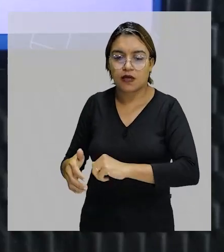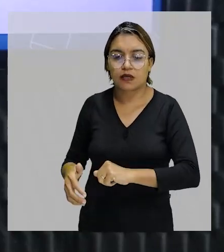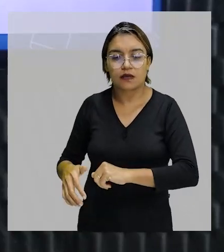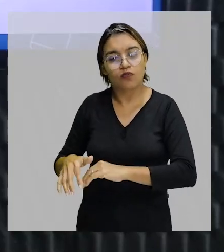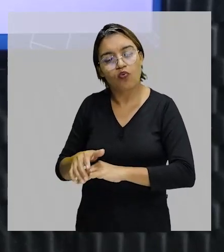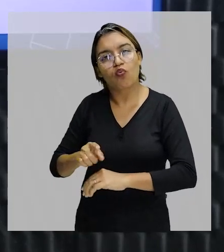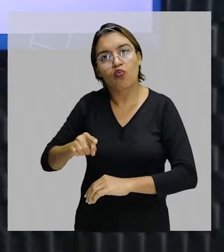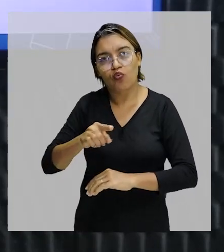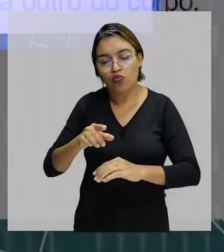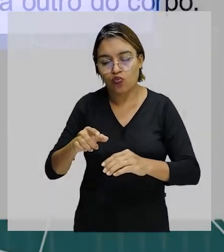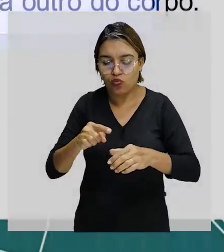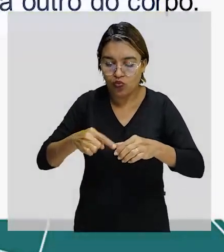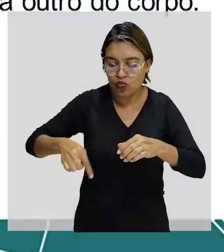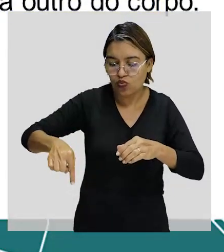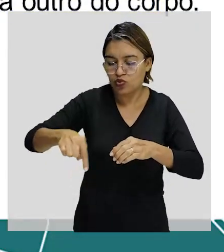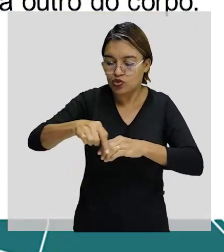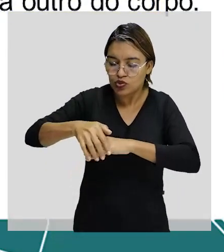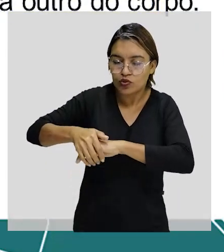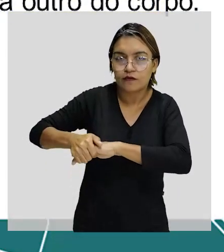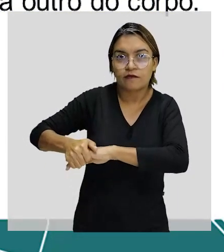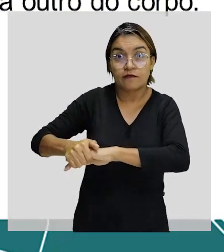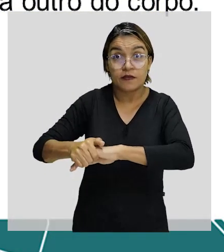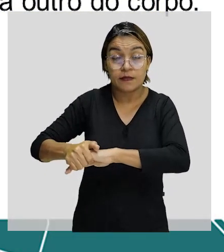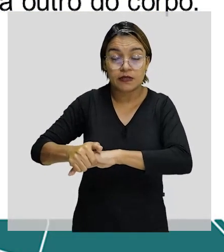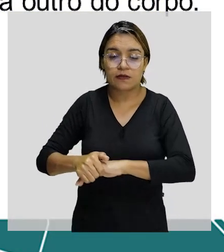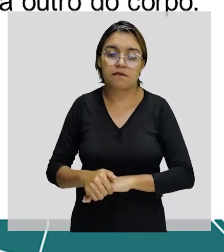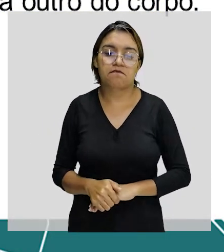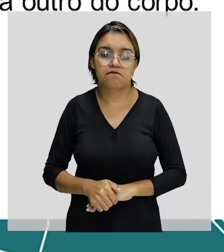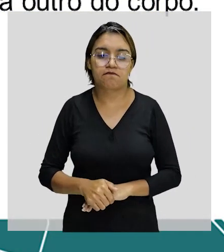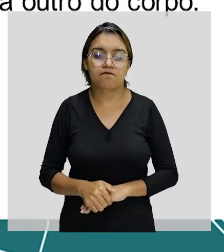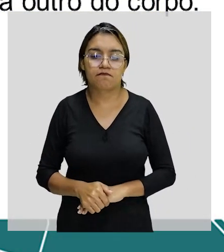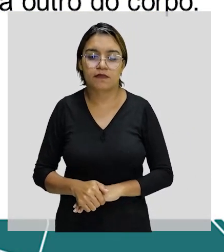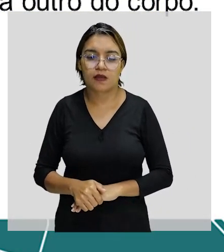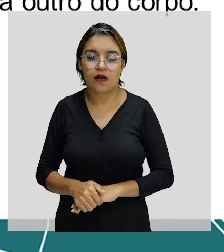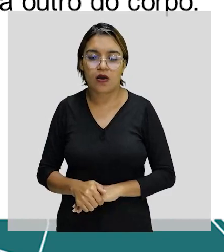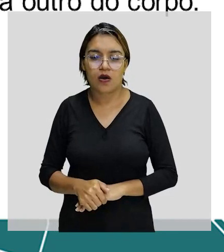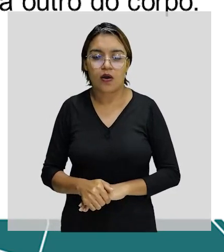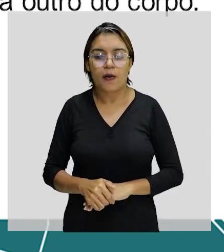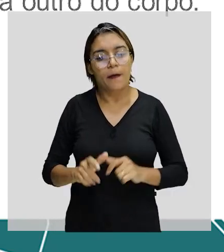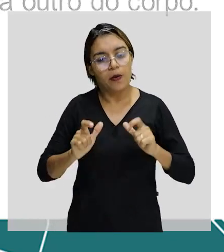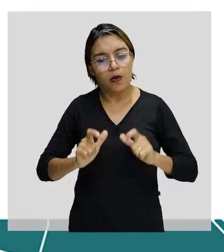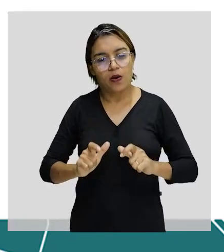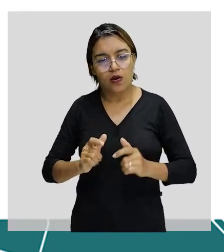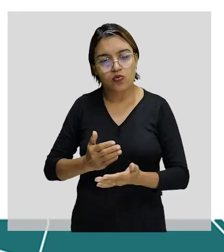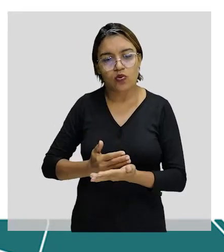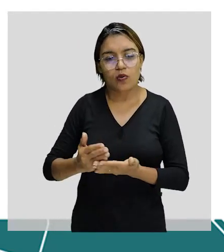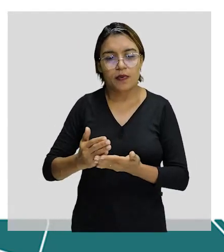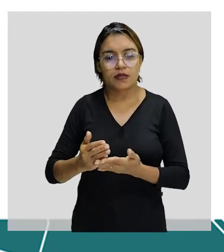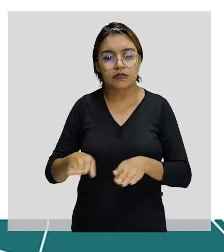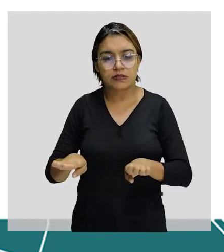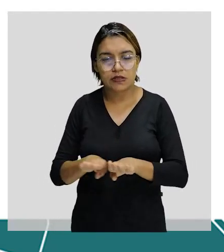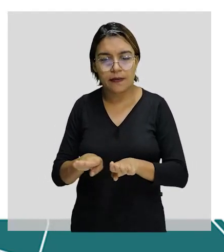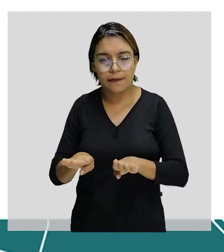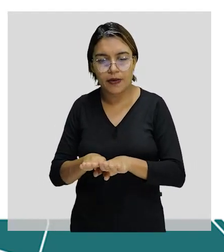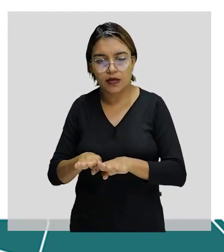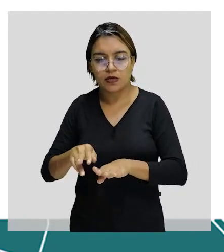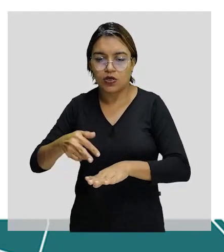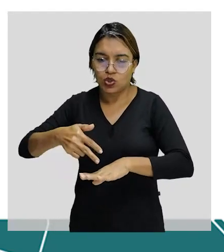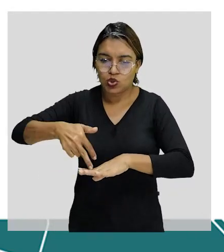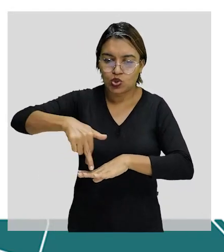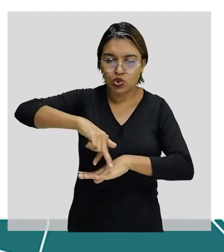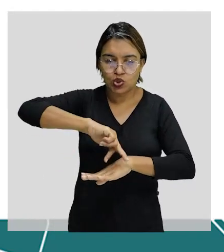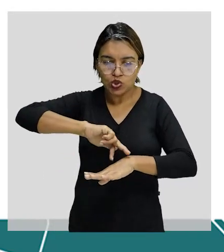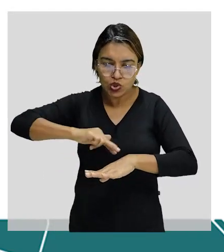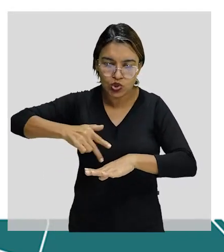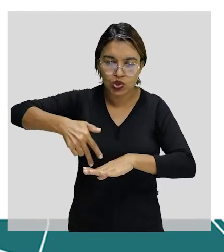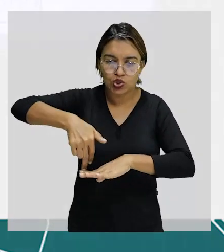forma ali relaxada. A posição inicial, está aí a imagem para vocês. Os giros que são realizados, tudo com o objetivo